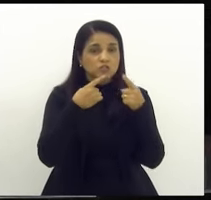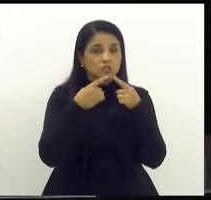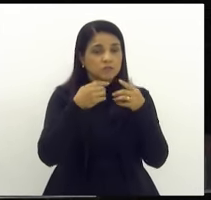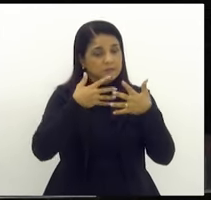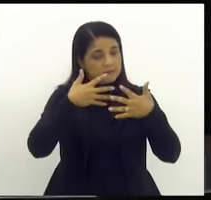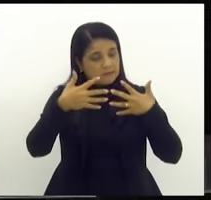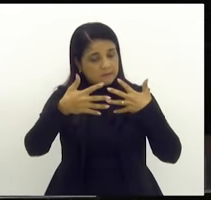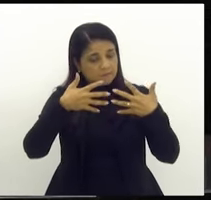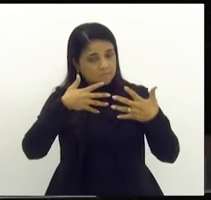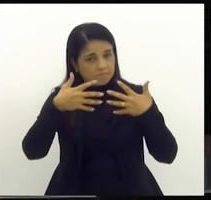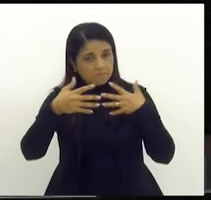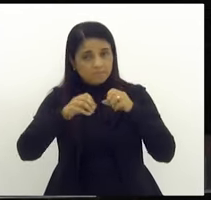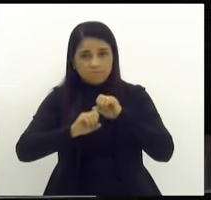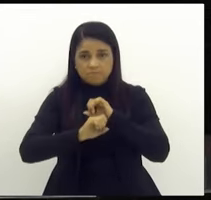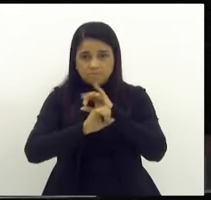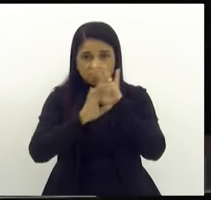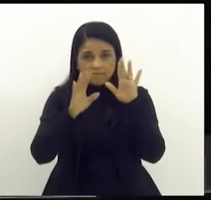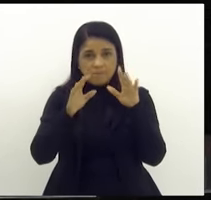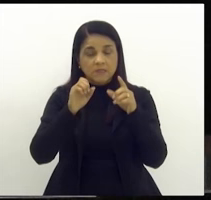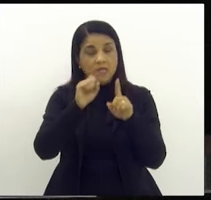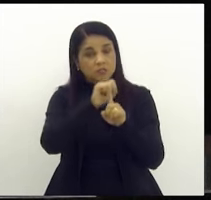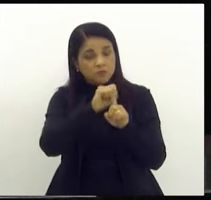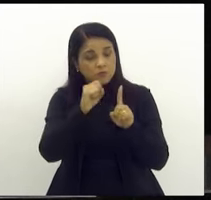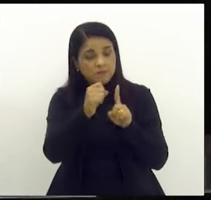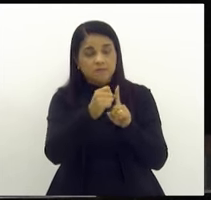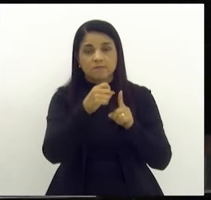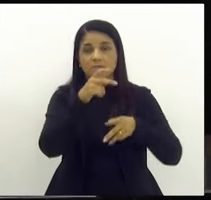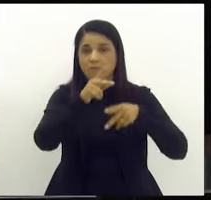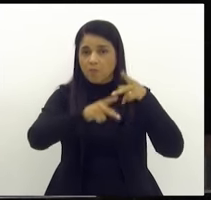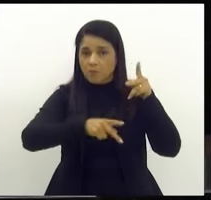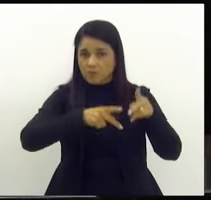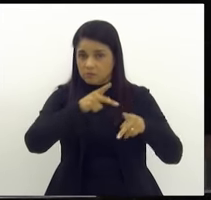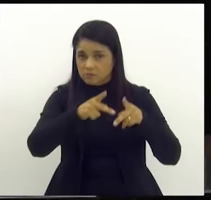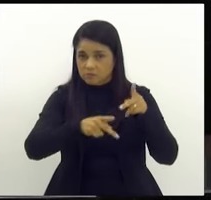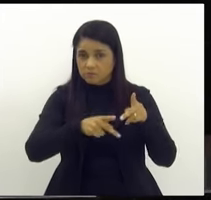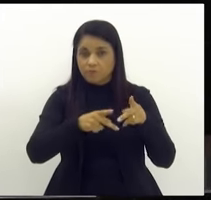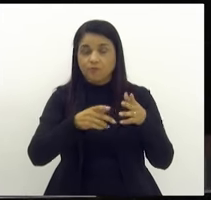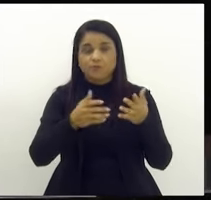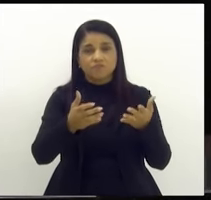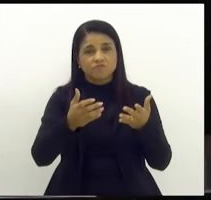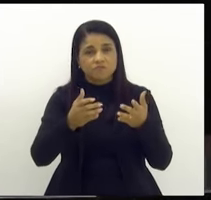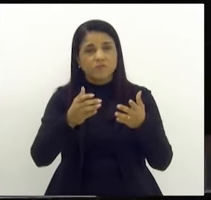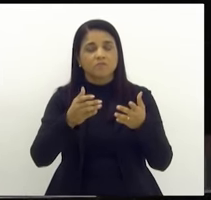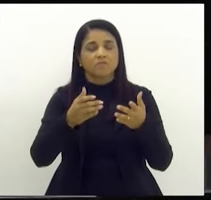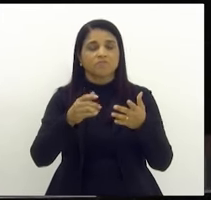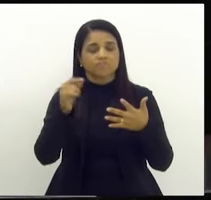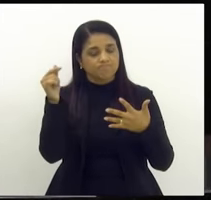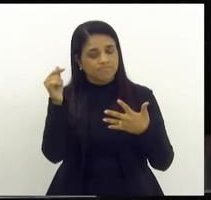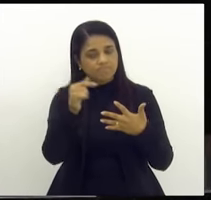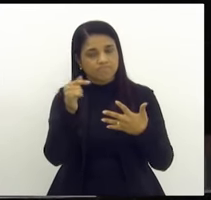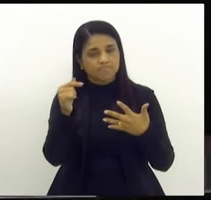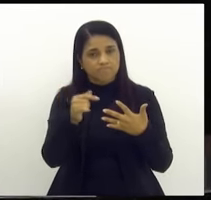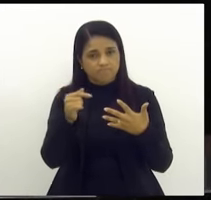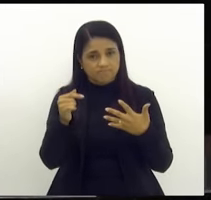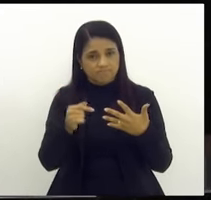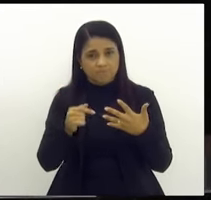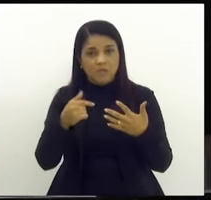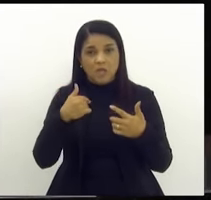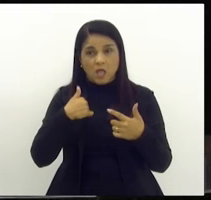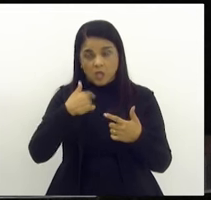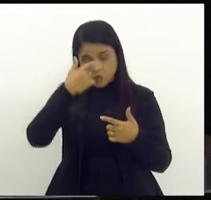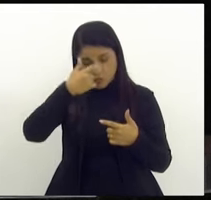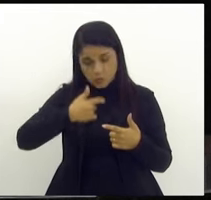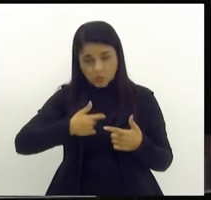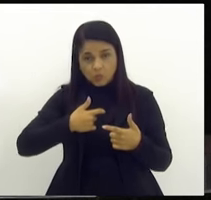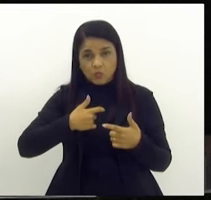transparência também à sociedade então eu quero aqui fazer essa observação eu estou entre aqueles